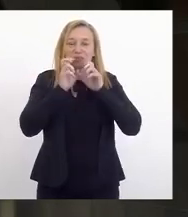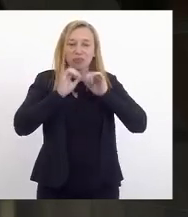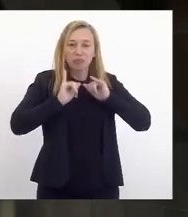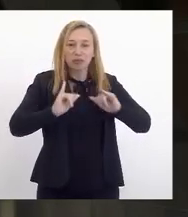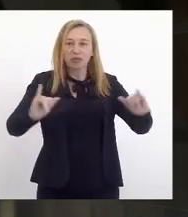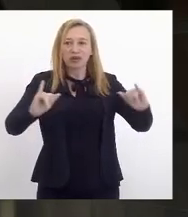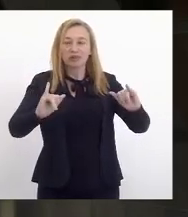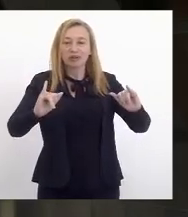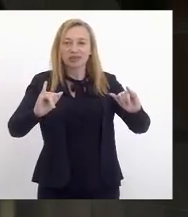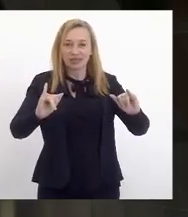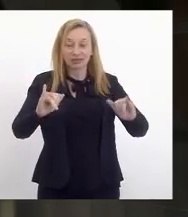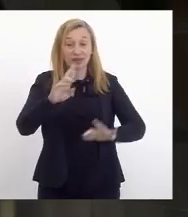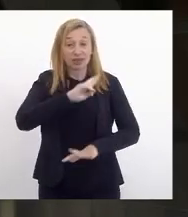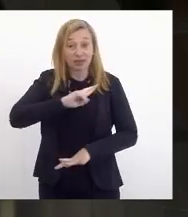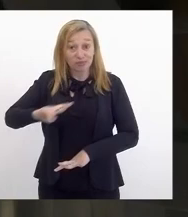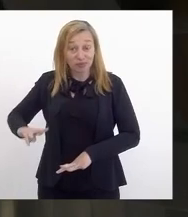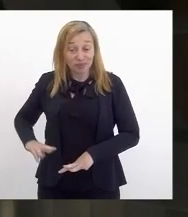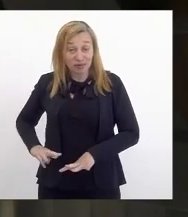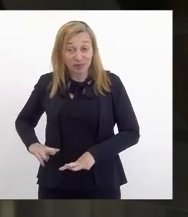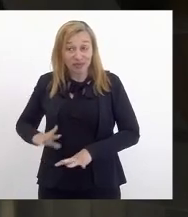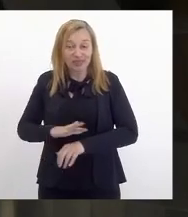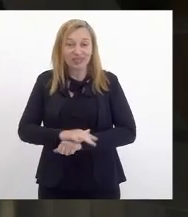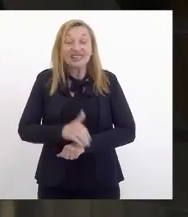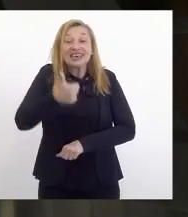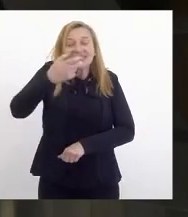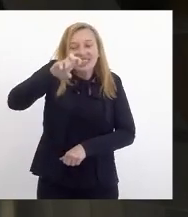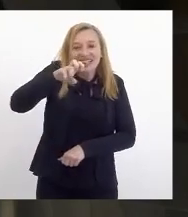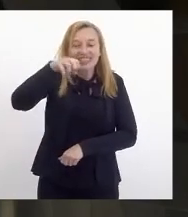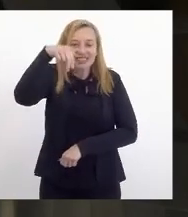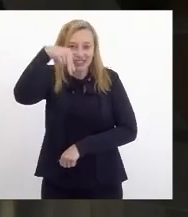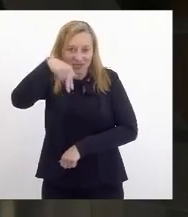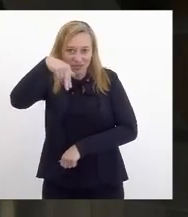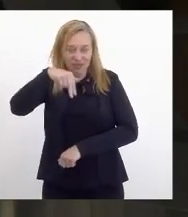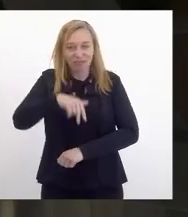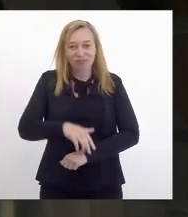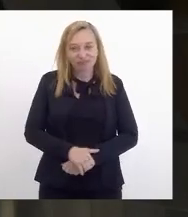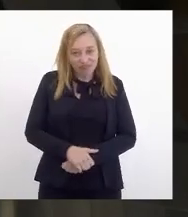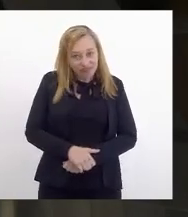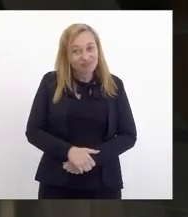da República, que foi em 15 de novembro,